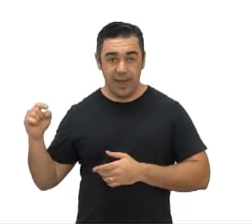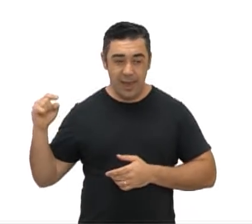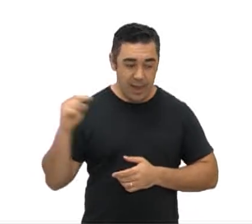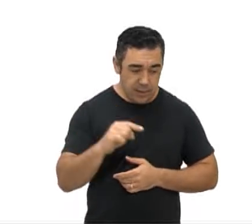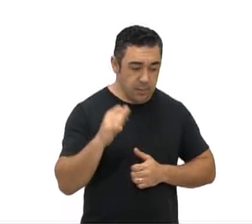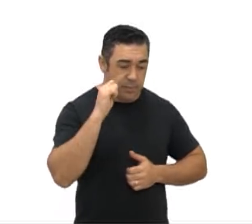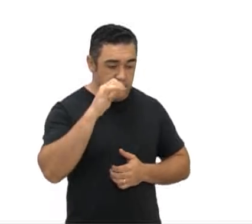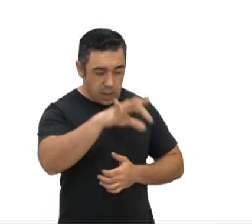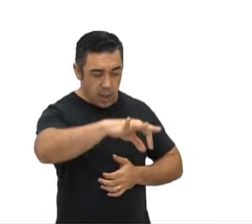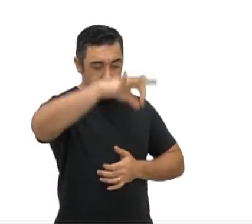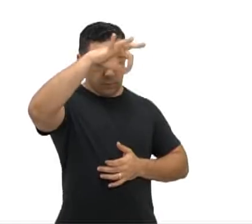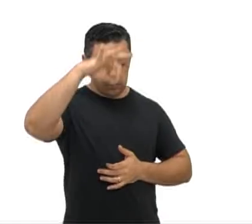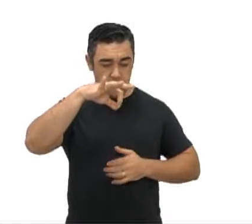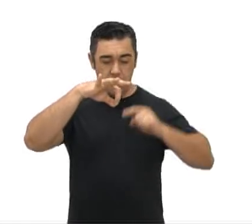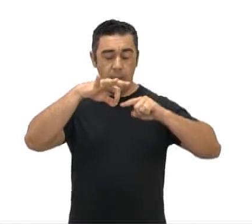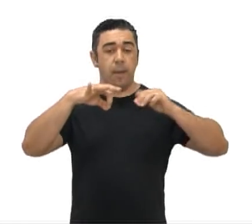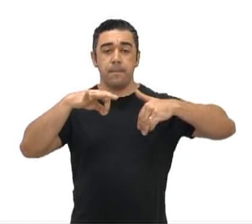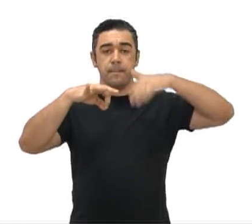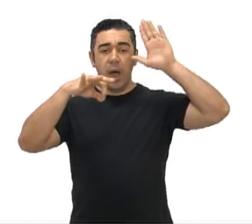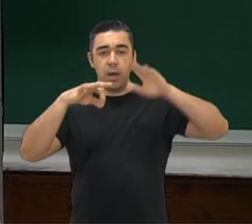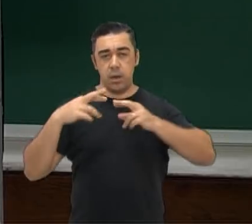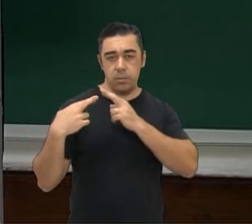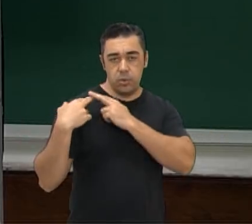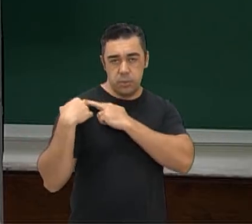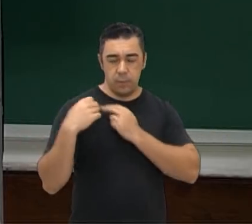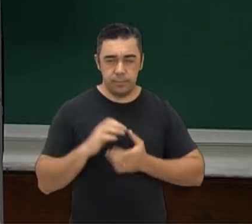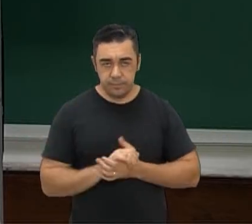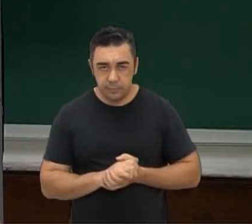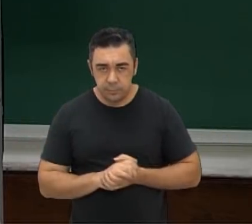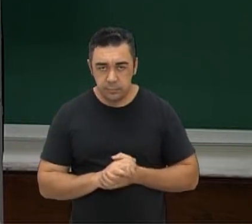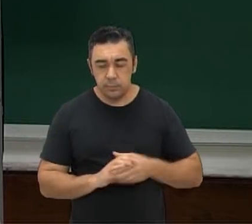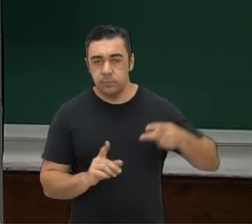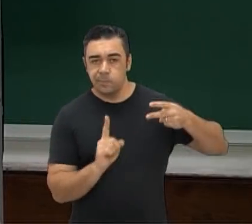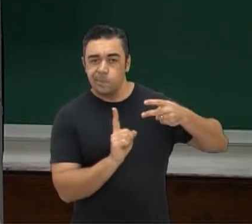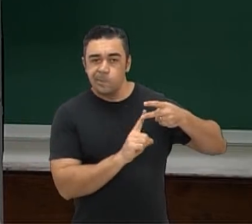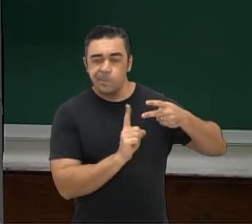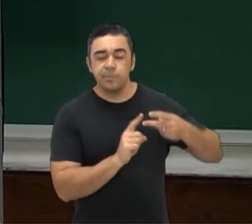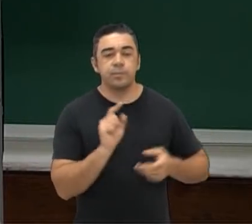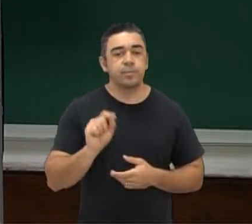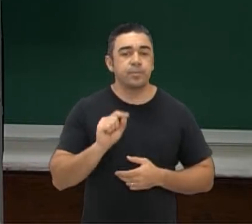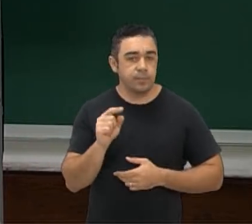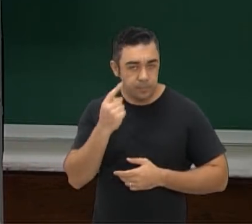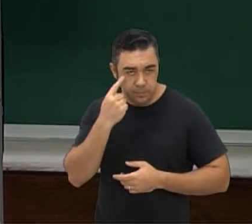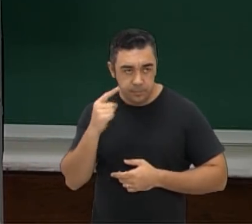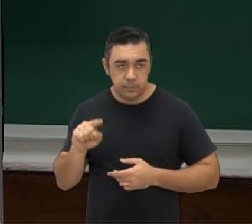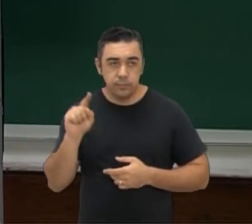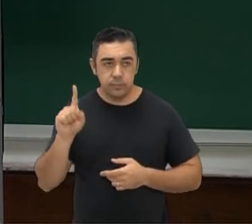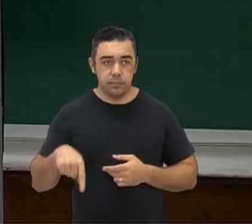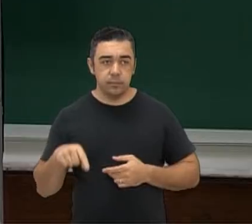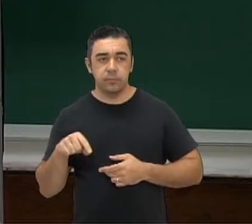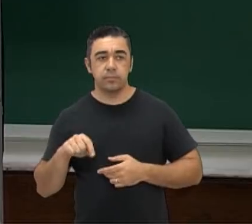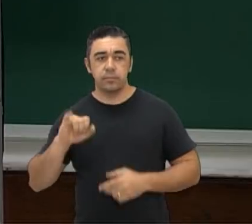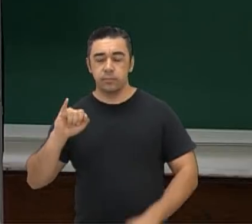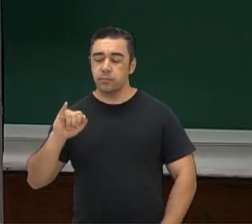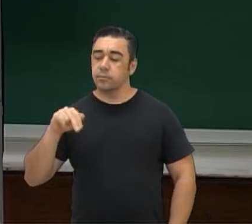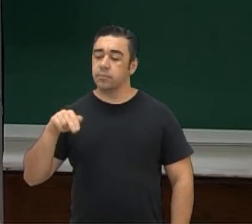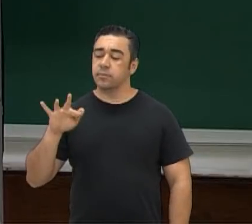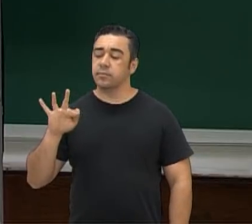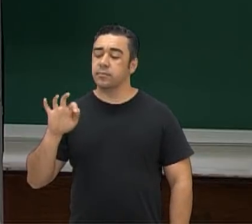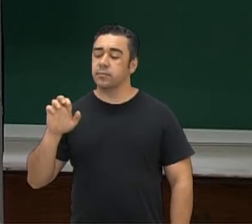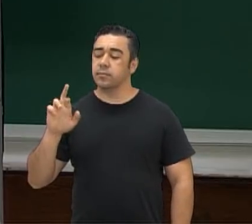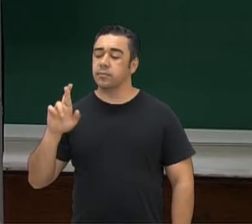de netas, é considerada a mais responsável. Agora, ó, observem o segundo item aqui do nosso slide.